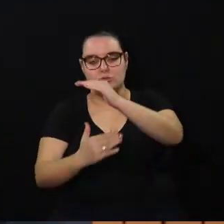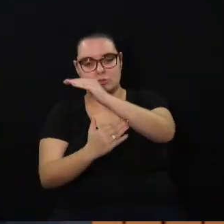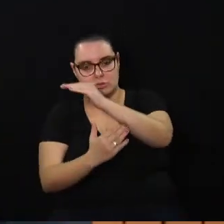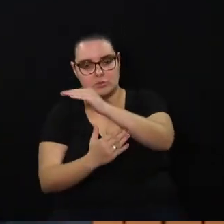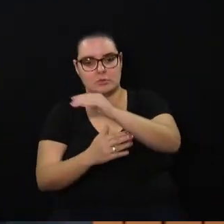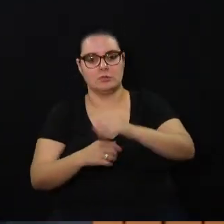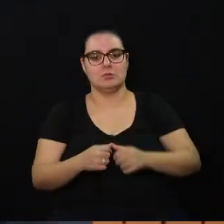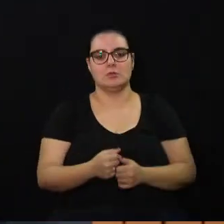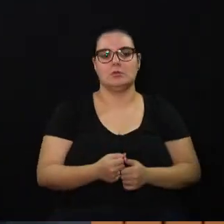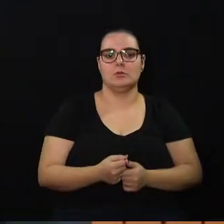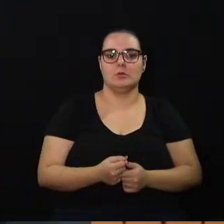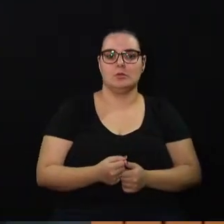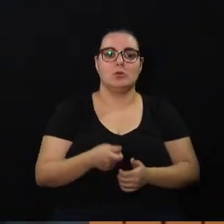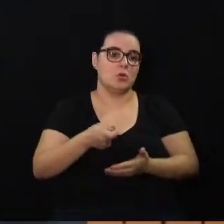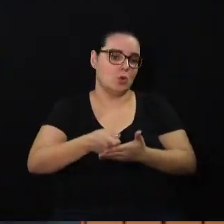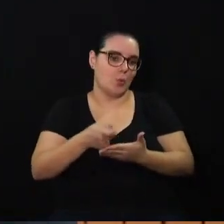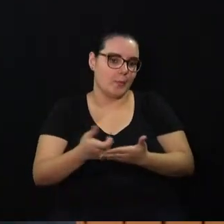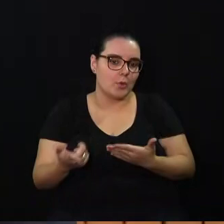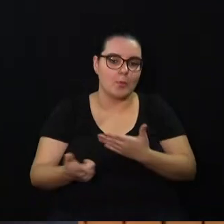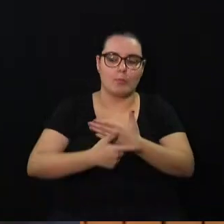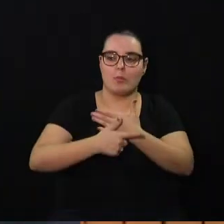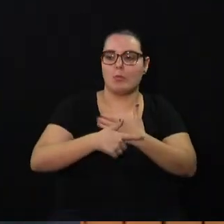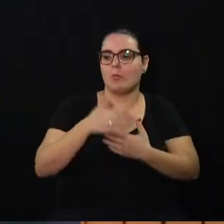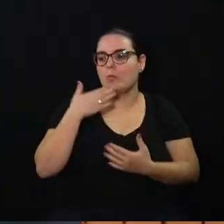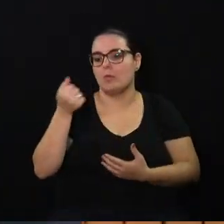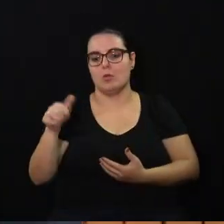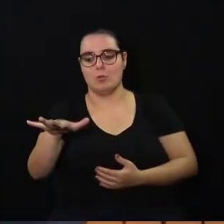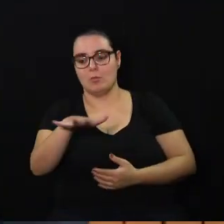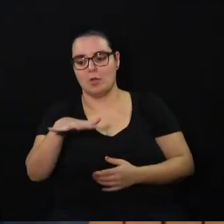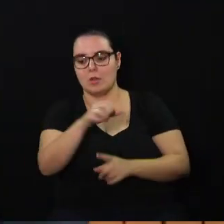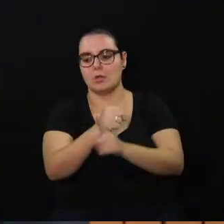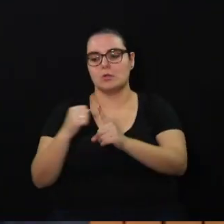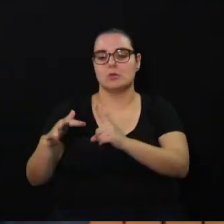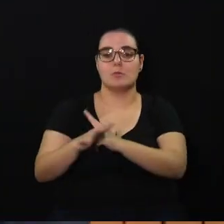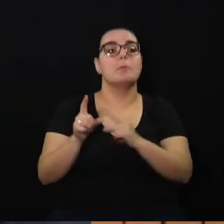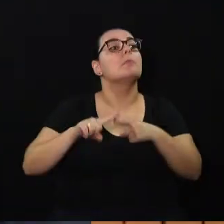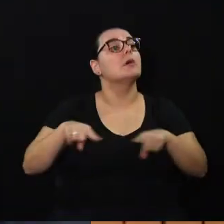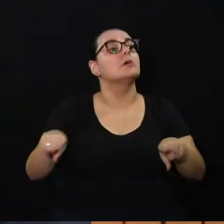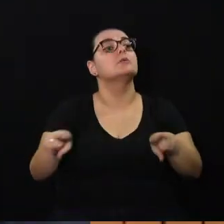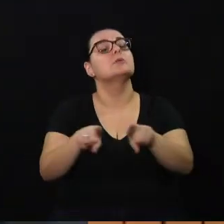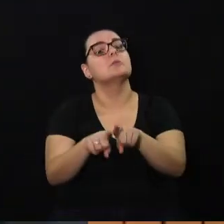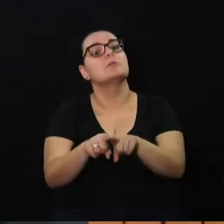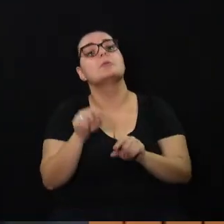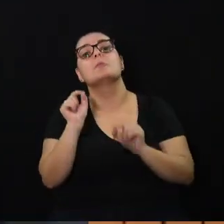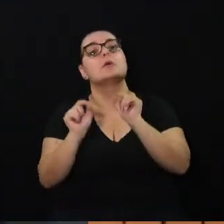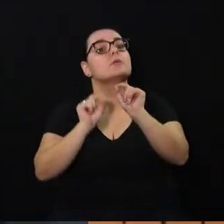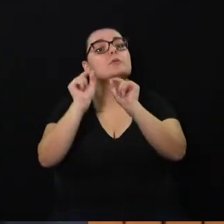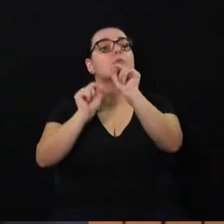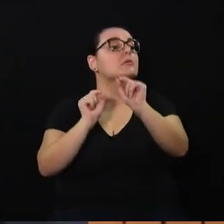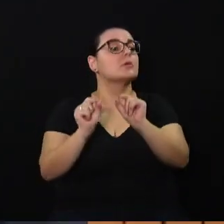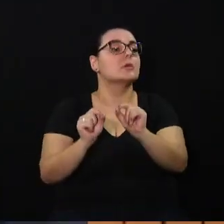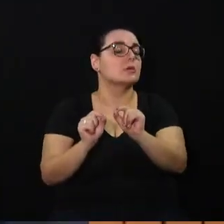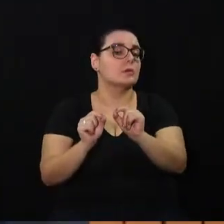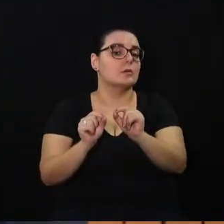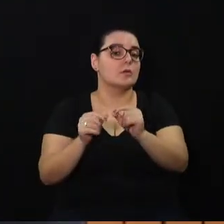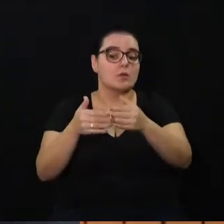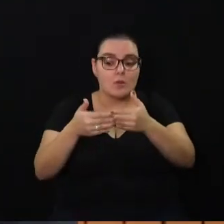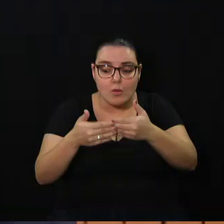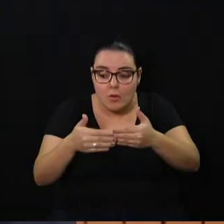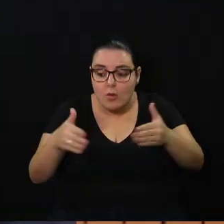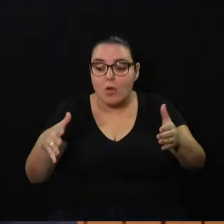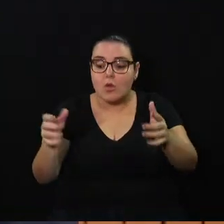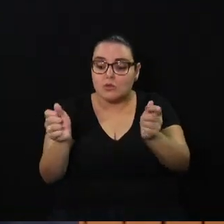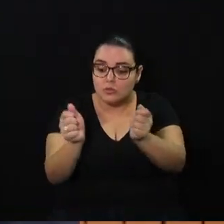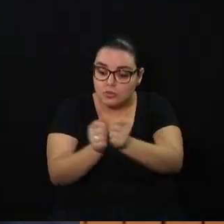cada vez cumpre um papel melhor para a sociedade mas também abre essa possibilidade junto com a